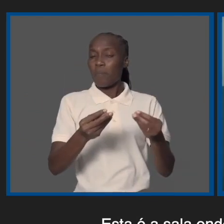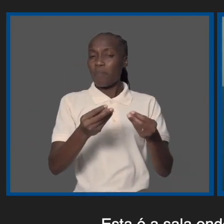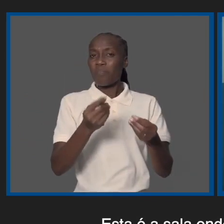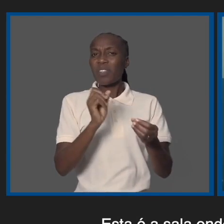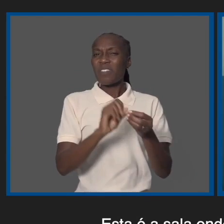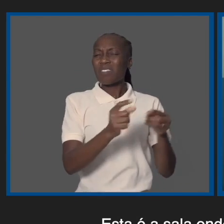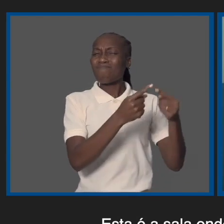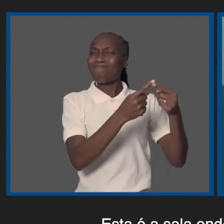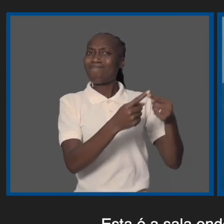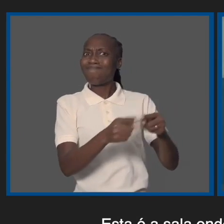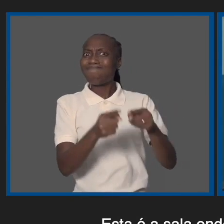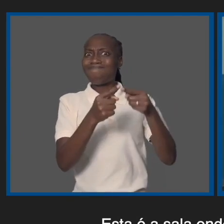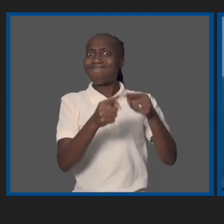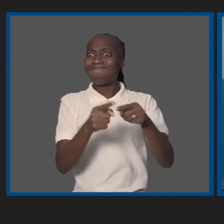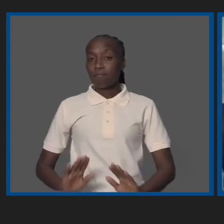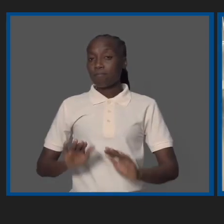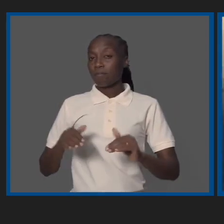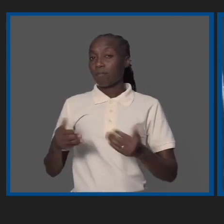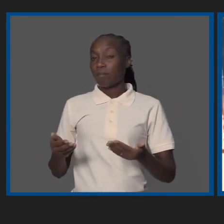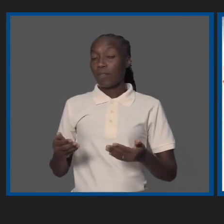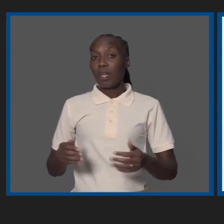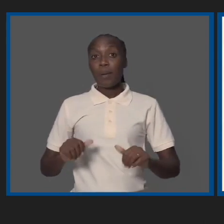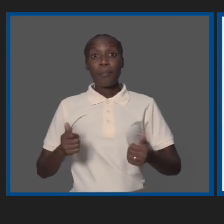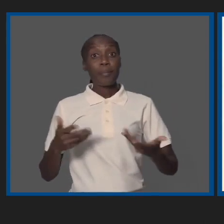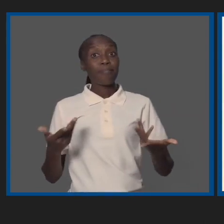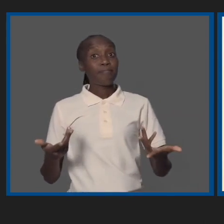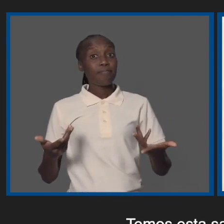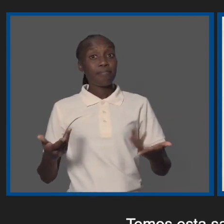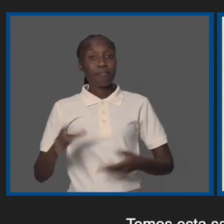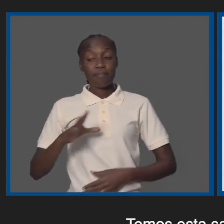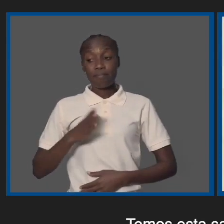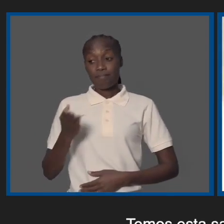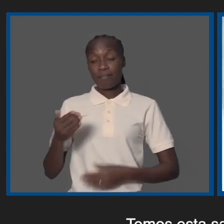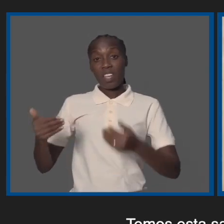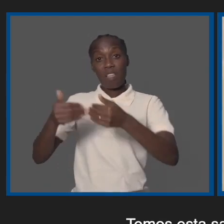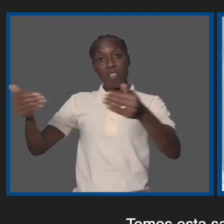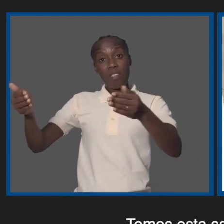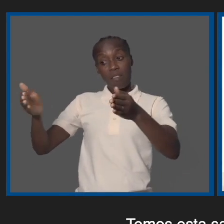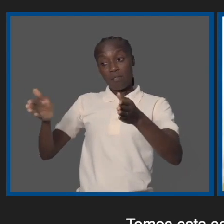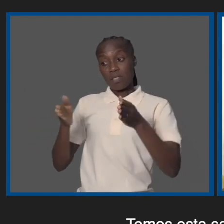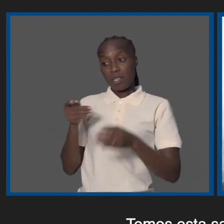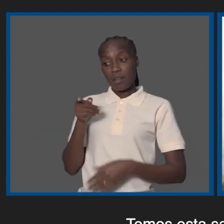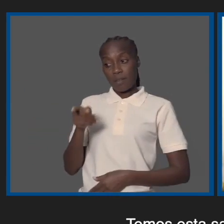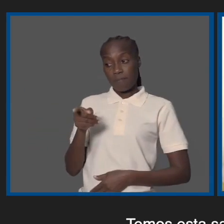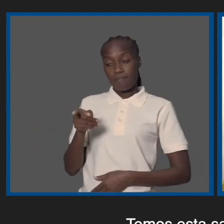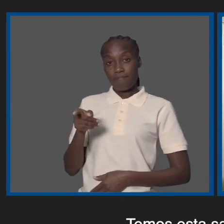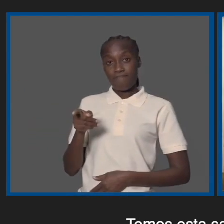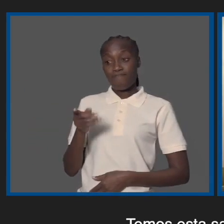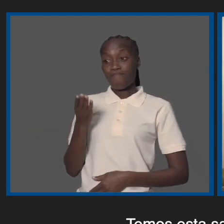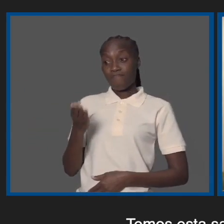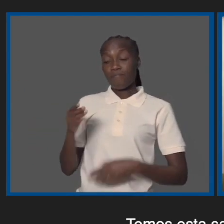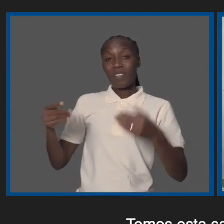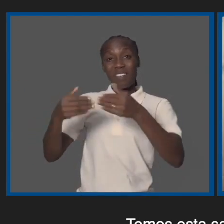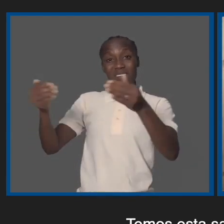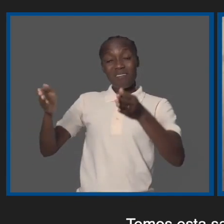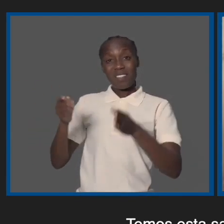componentes. Como sabemos, nossos aparelhos... Bom, temos essa sala. Essa chama-se